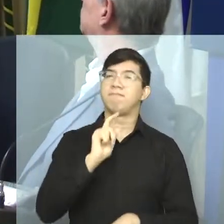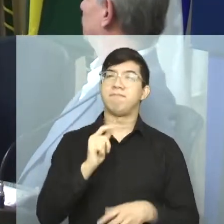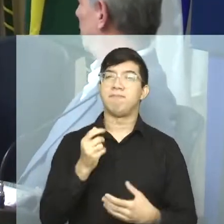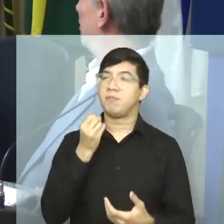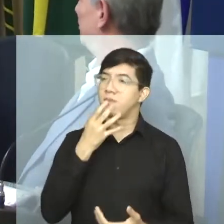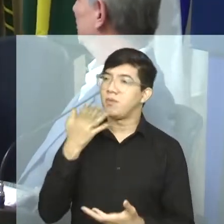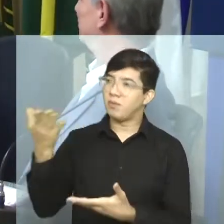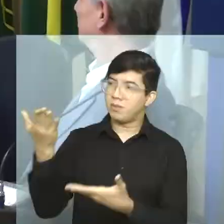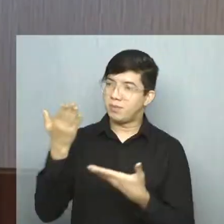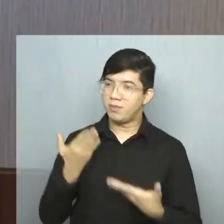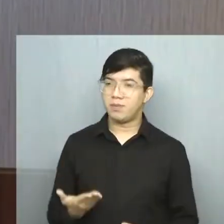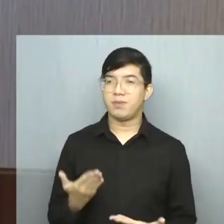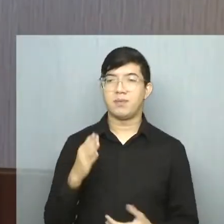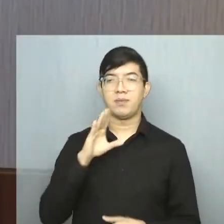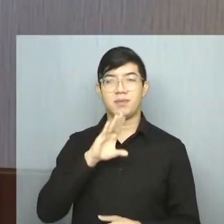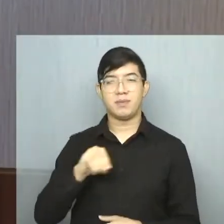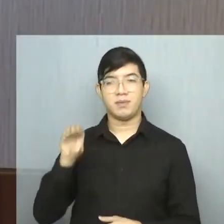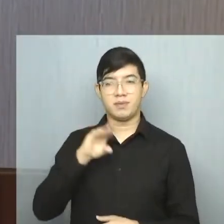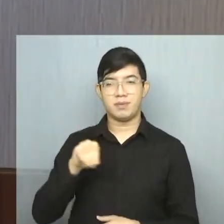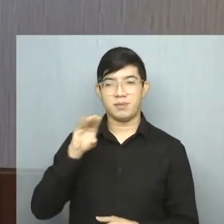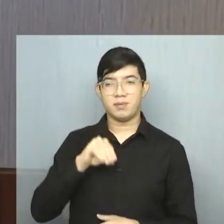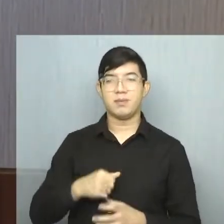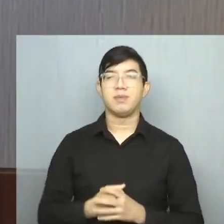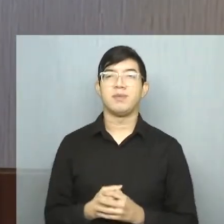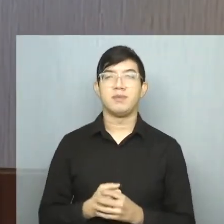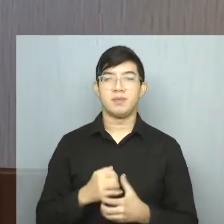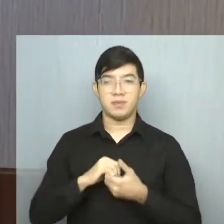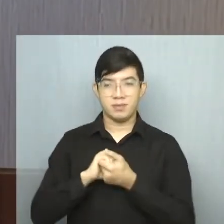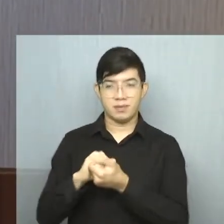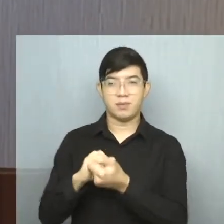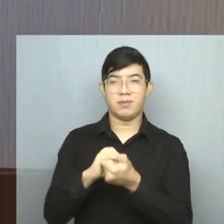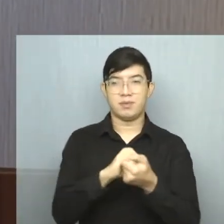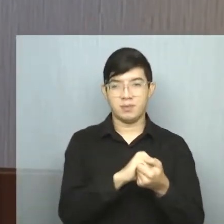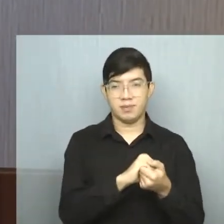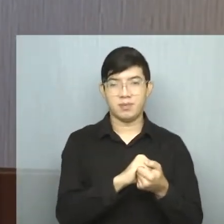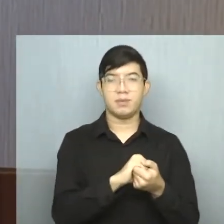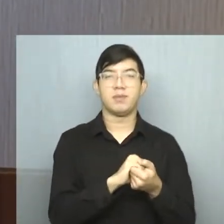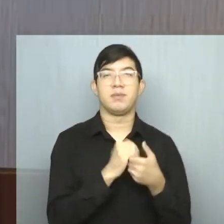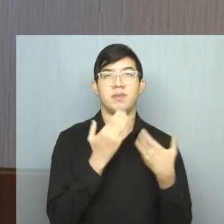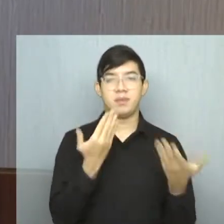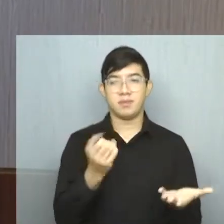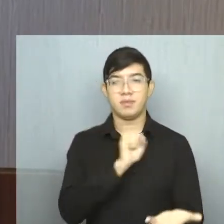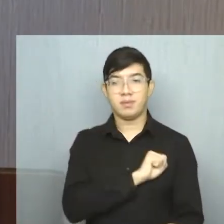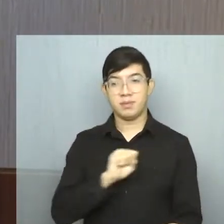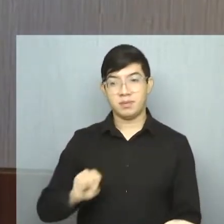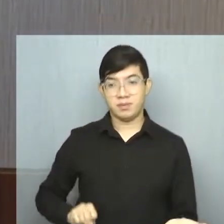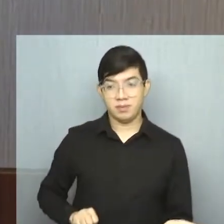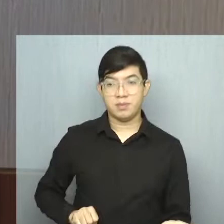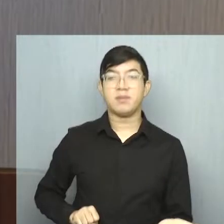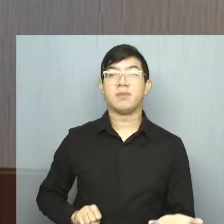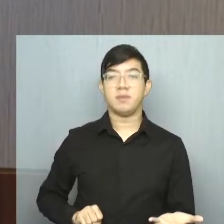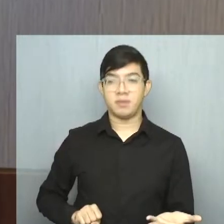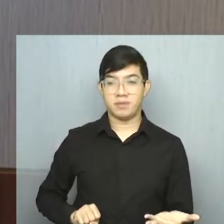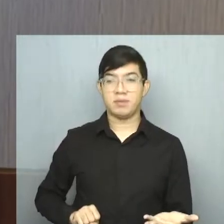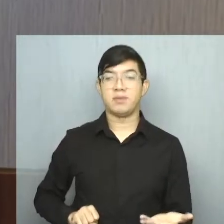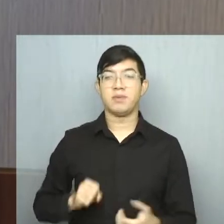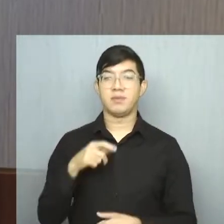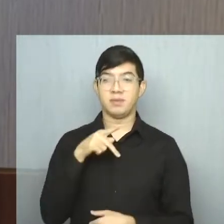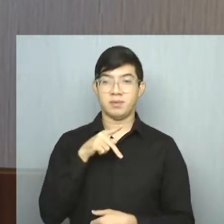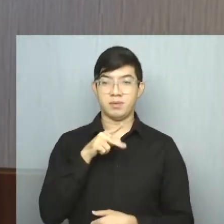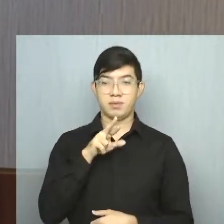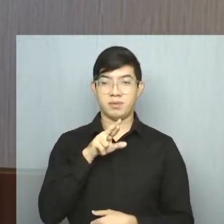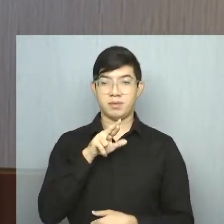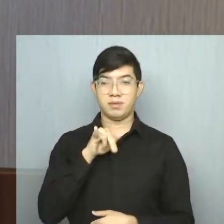amigo Ciro Gomes. Quero também cumprimentar aqui o nosso senador da República, Prisco